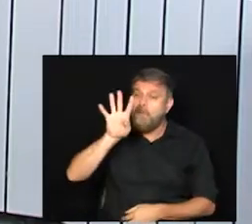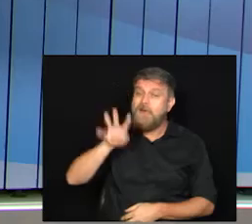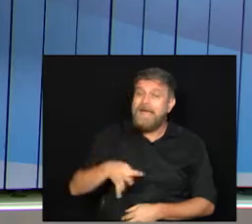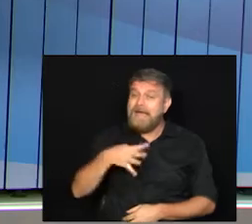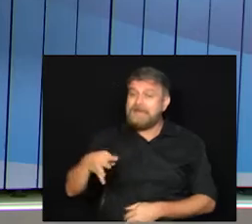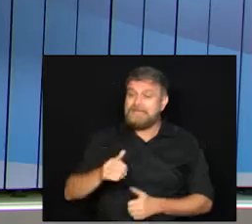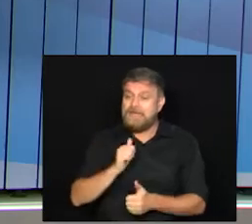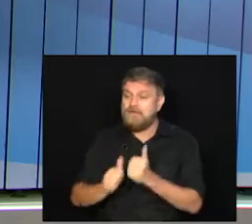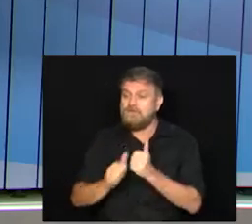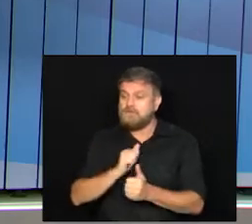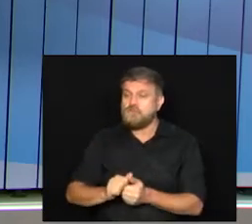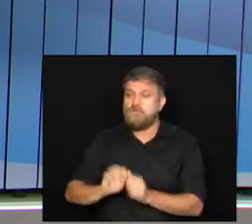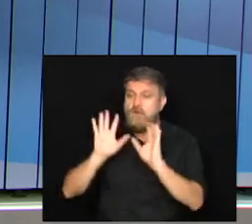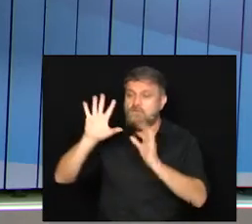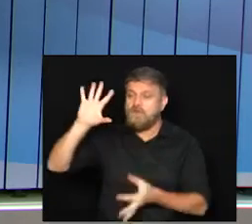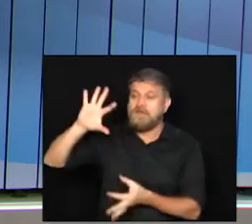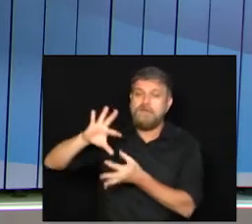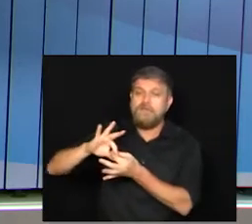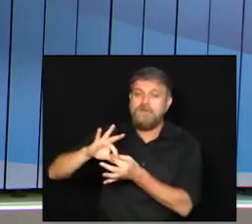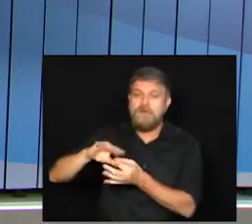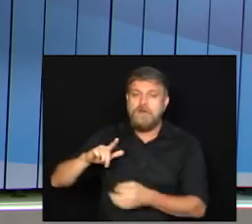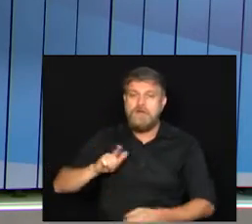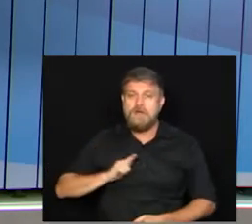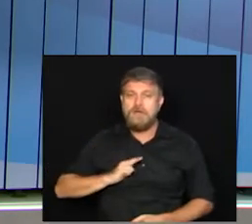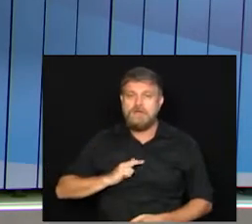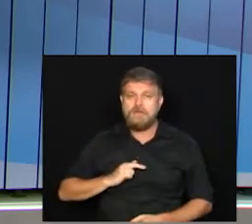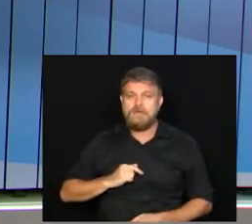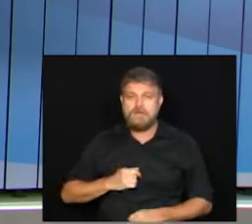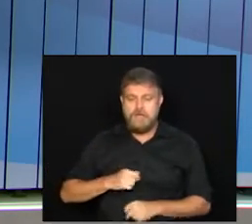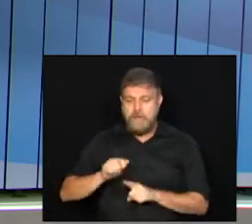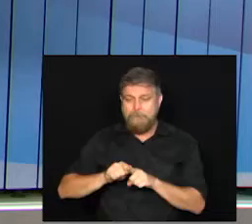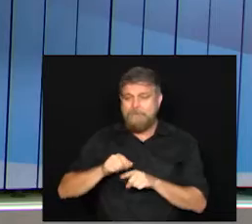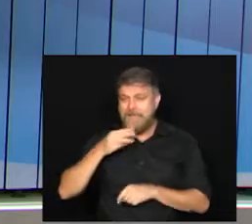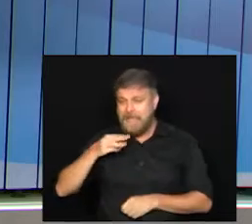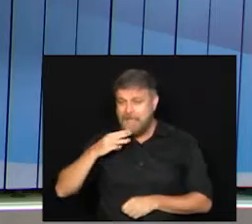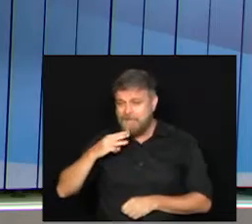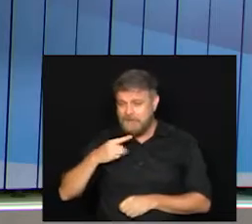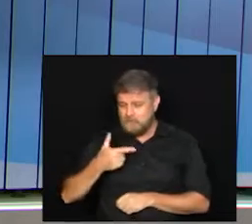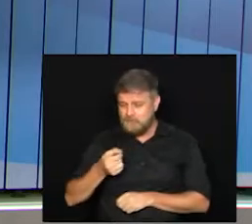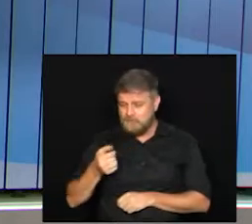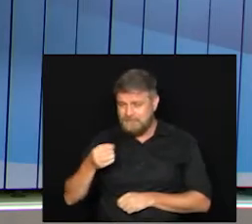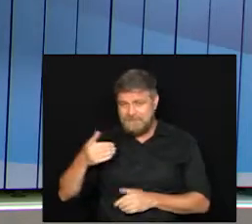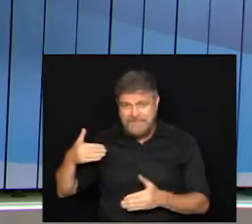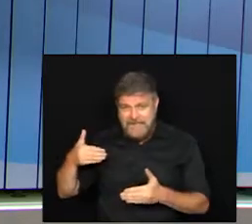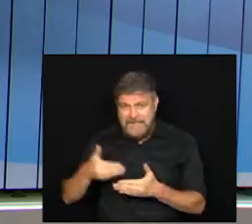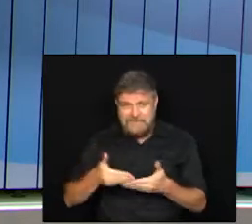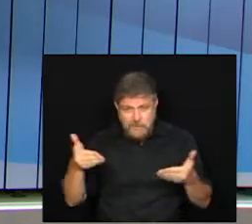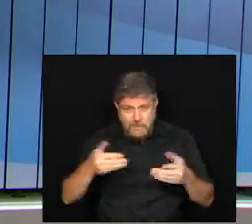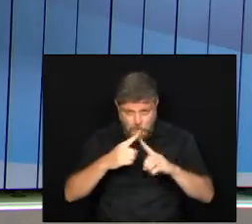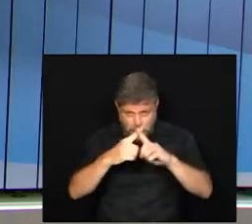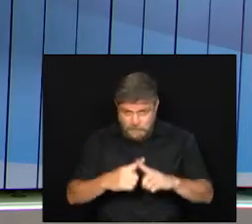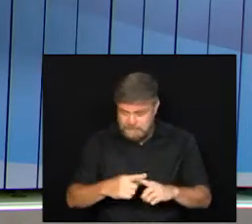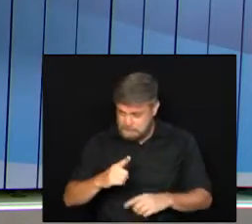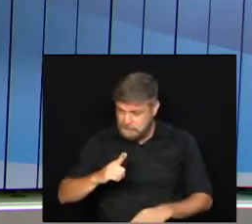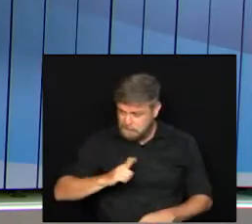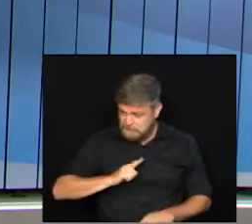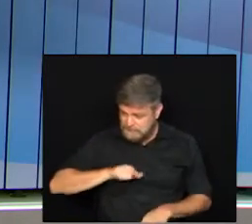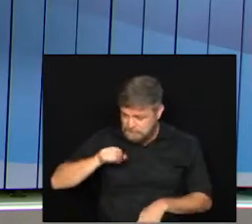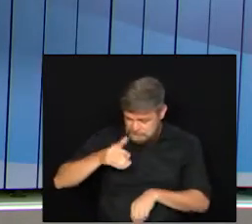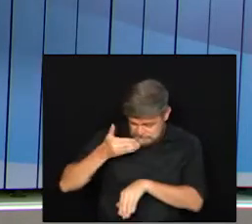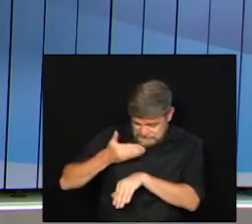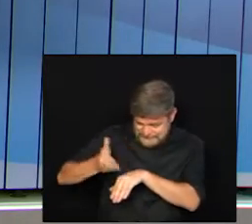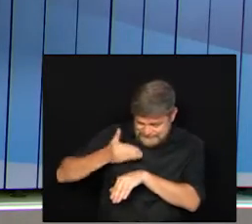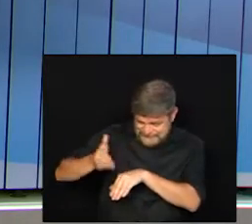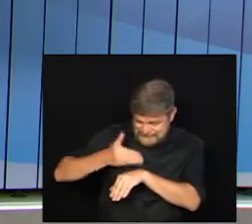do futevôlei a partir de março de 2020 até hoje? Você conseguiu disputar competições, conseguiu